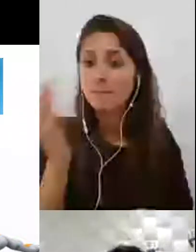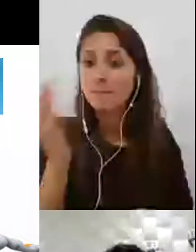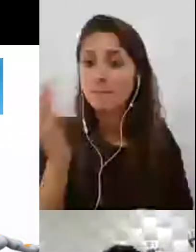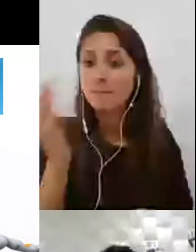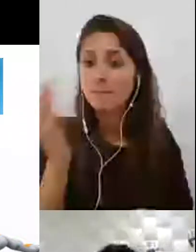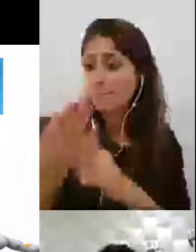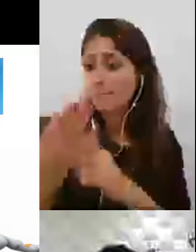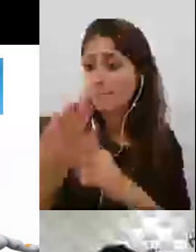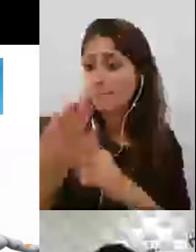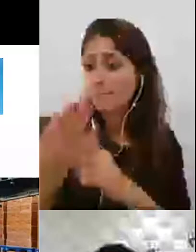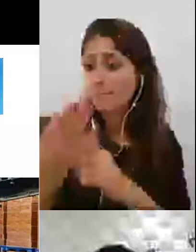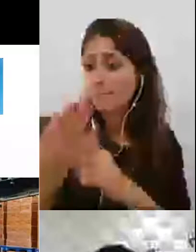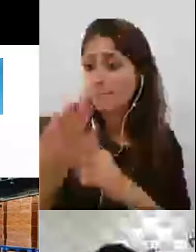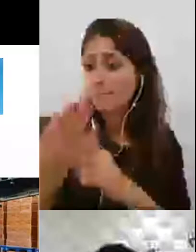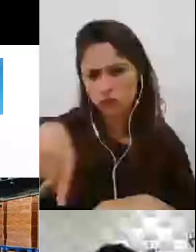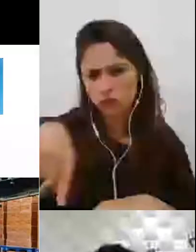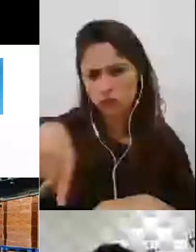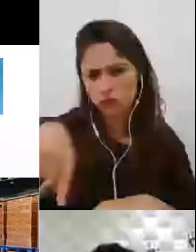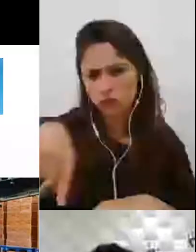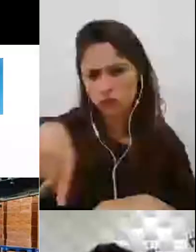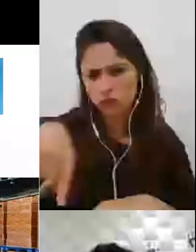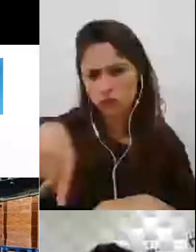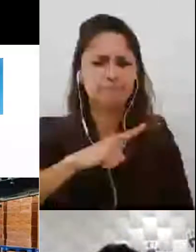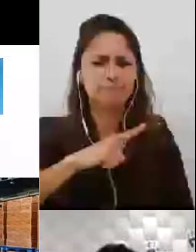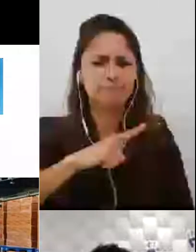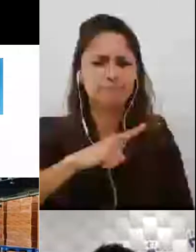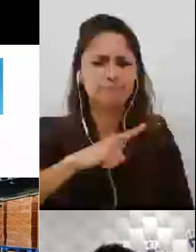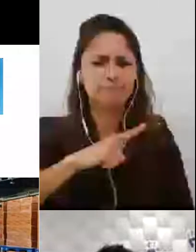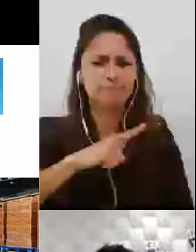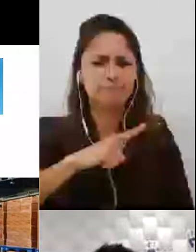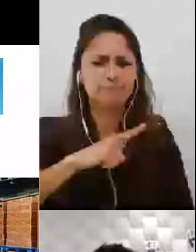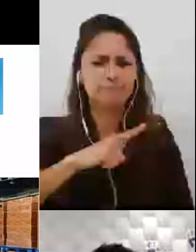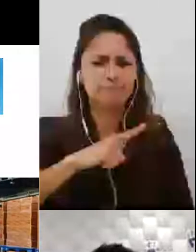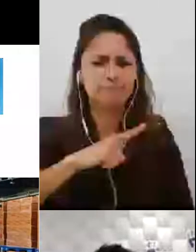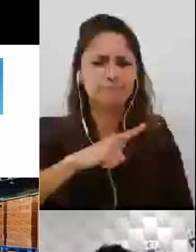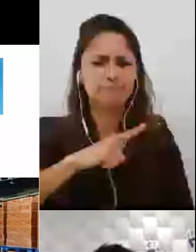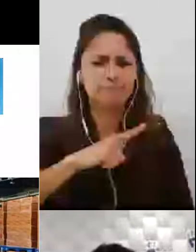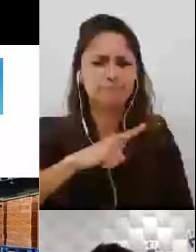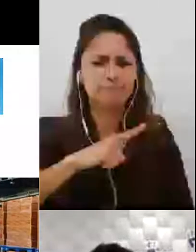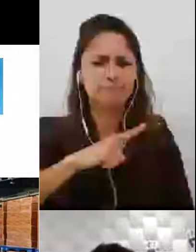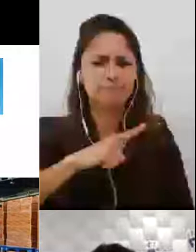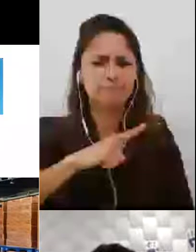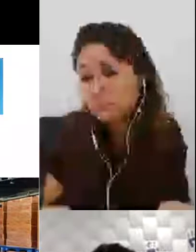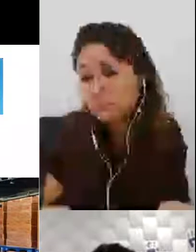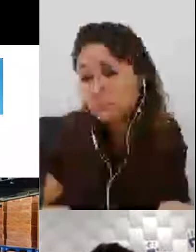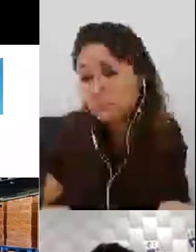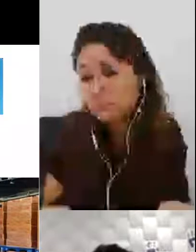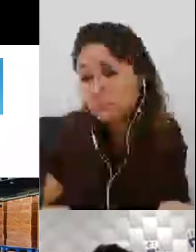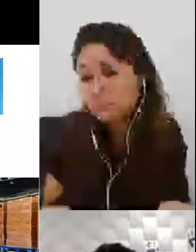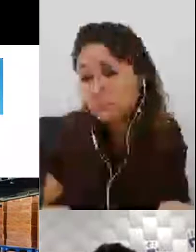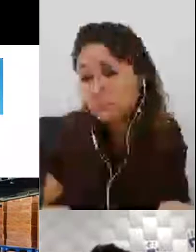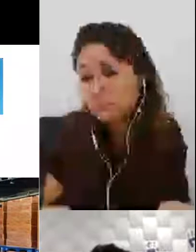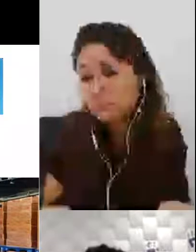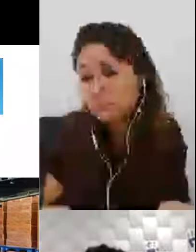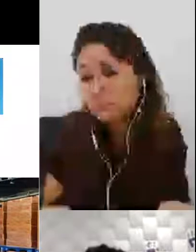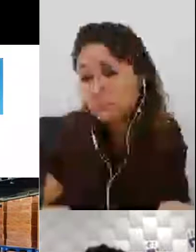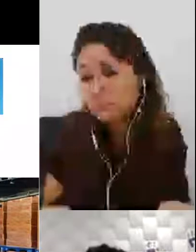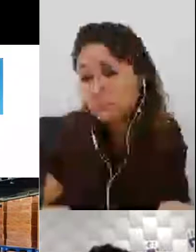Então, a gente investe muito nesse conceito. Isso aqui é uma empresa, né, que a gente olhar, será que isso